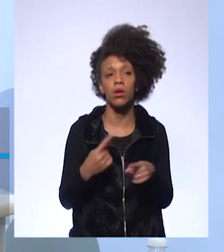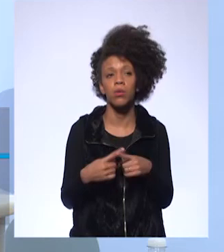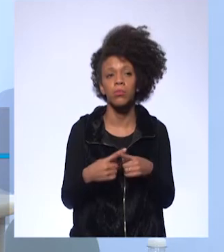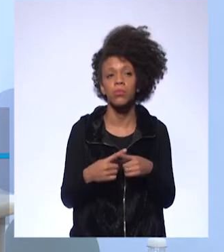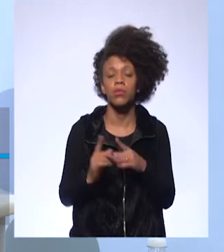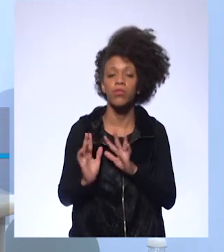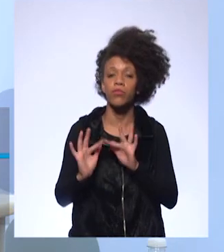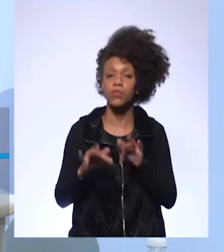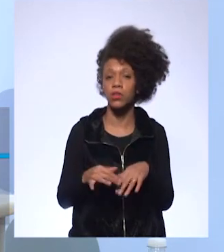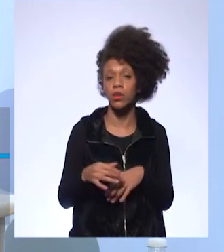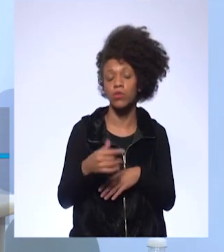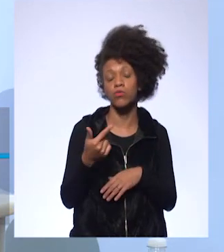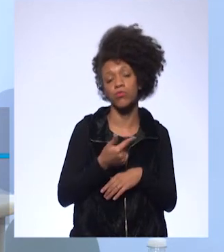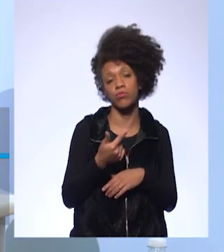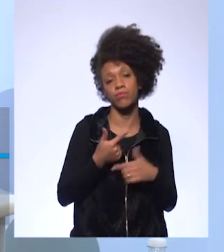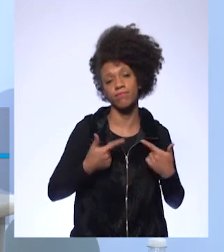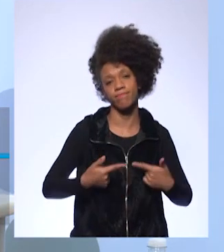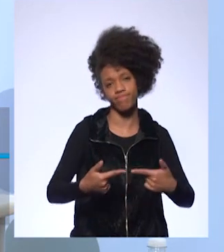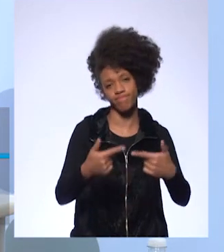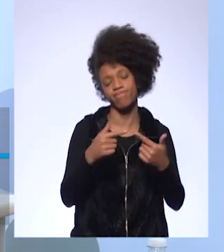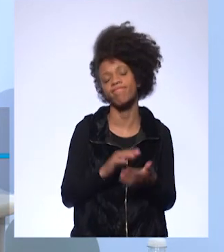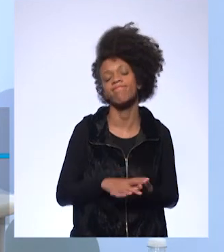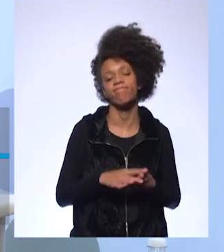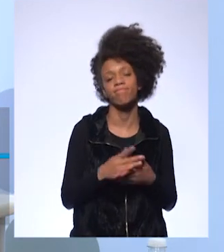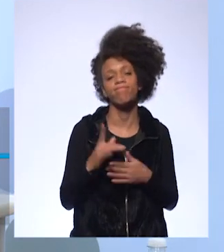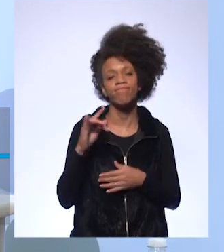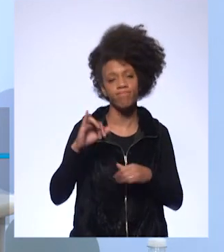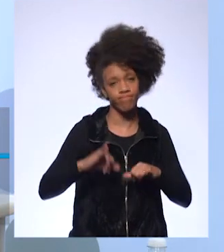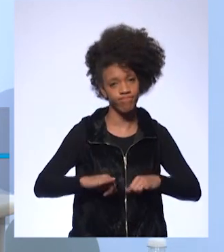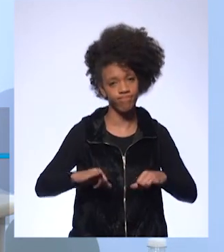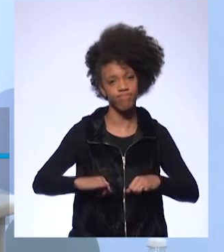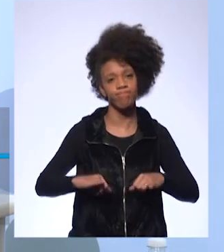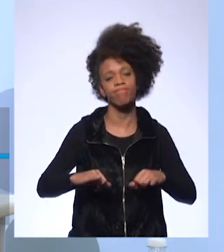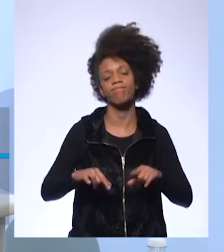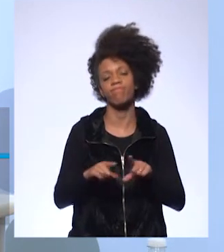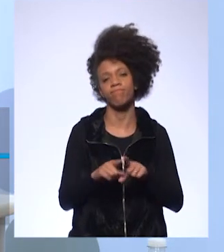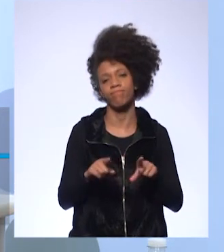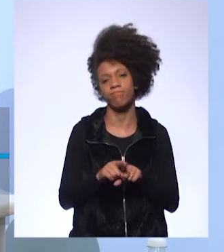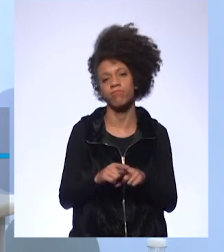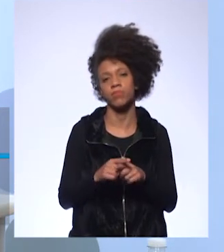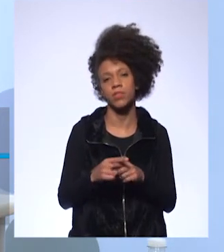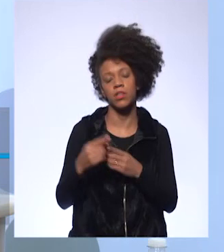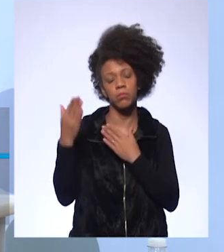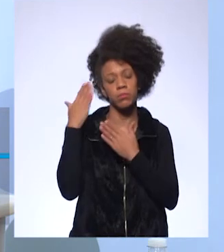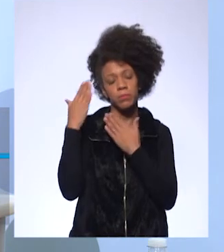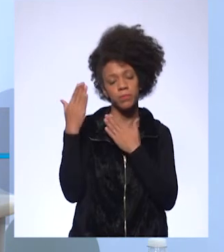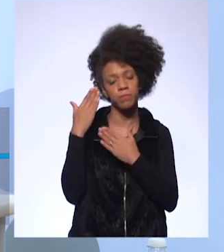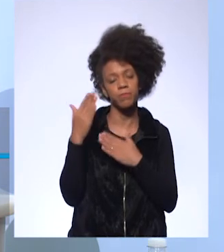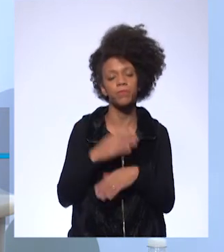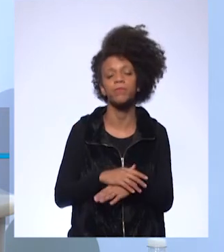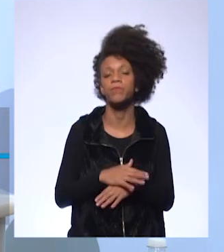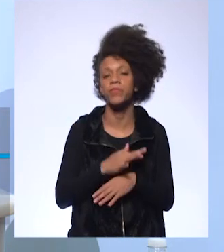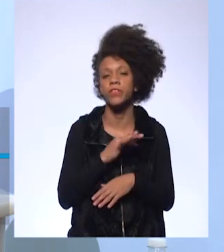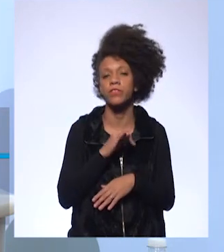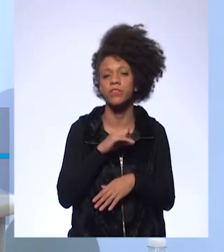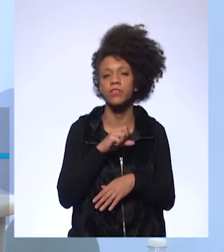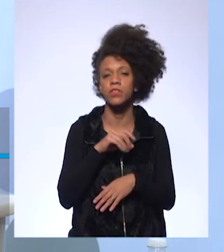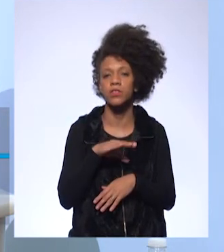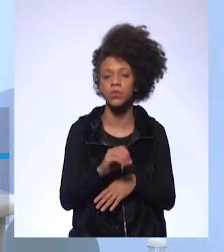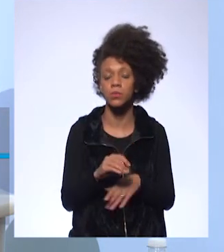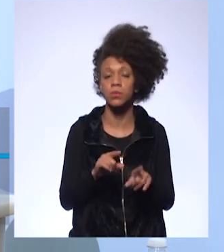né? Então sofreram as consequências aí no seu estado físico, né? Estado psicológico, e principalmente na